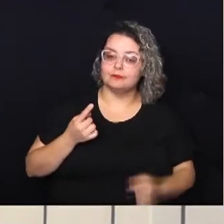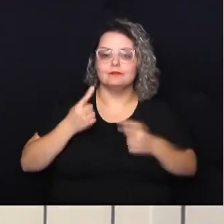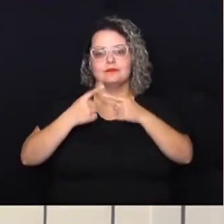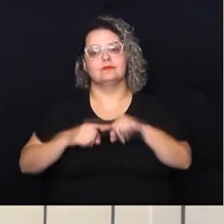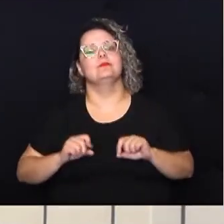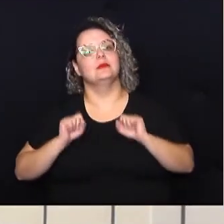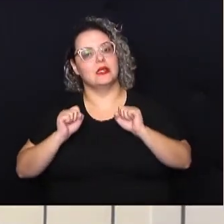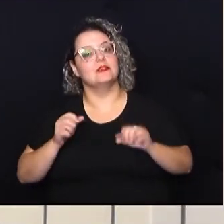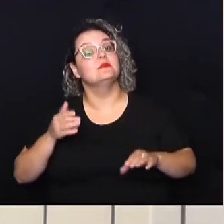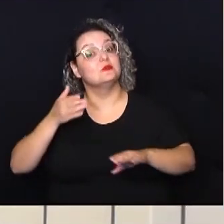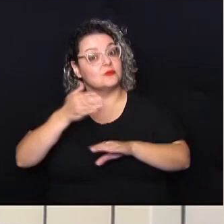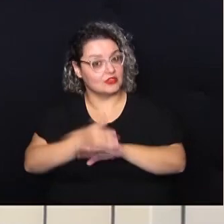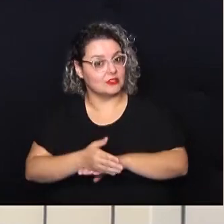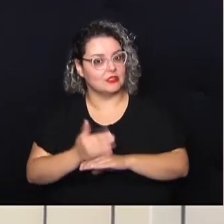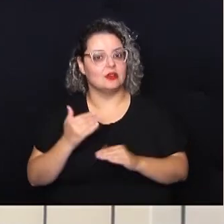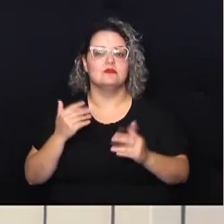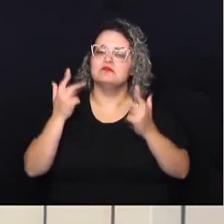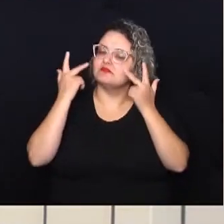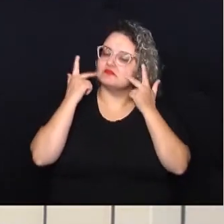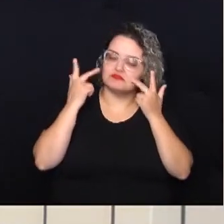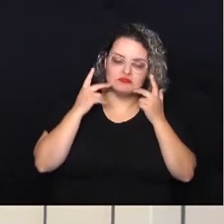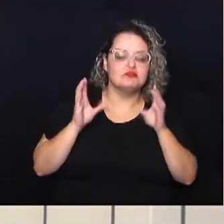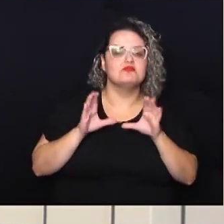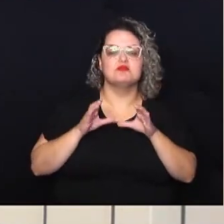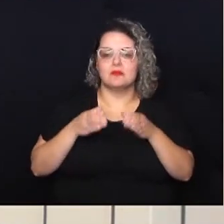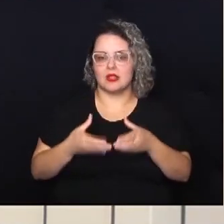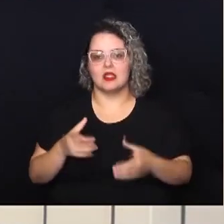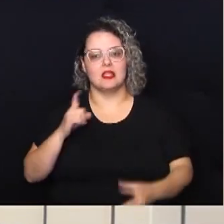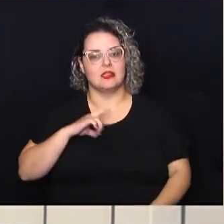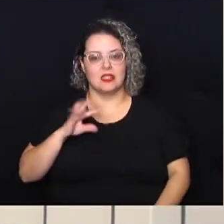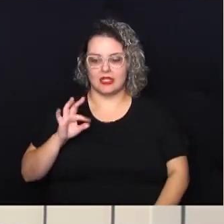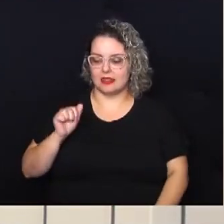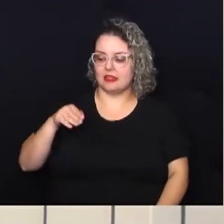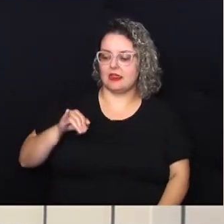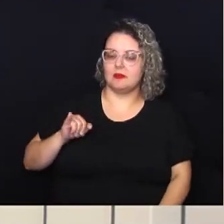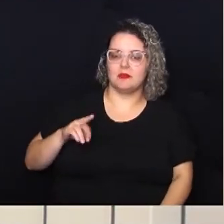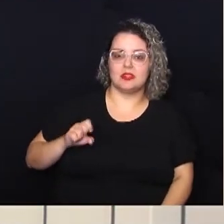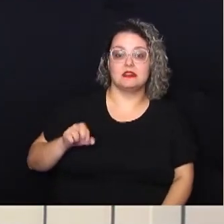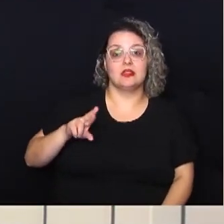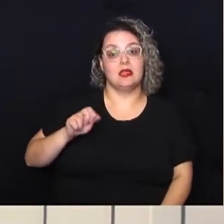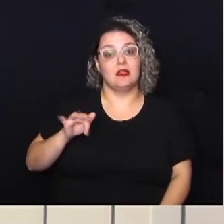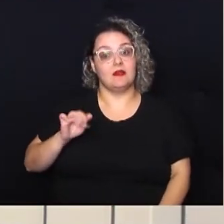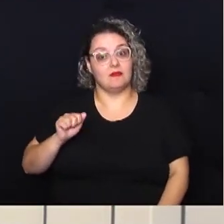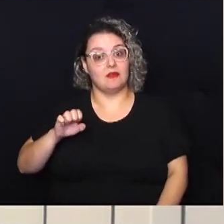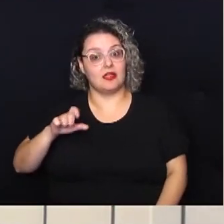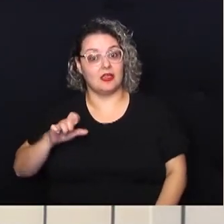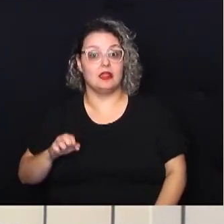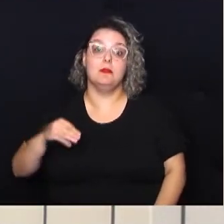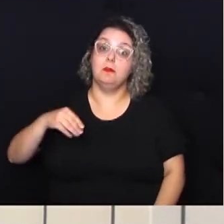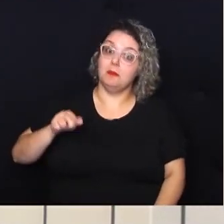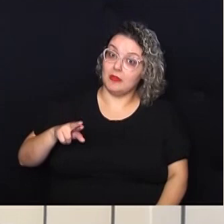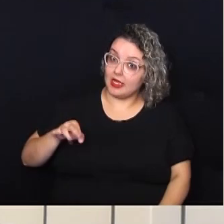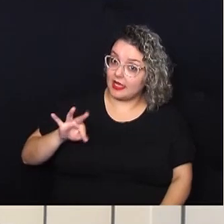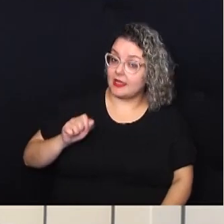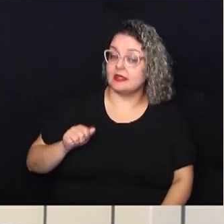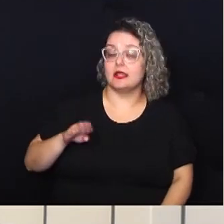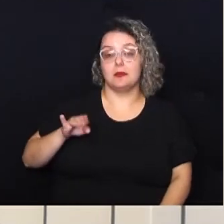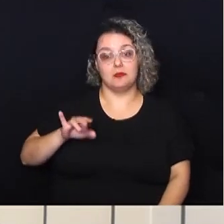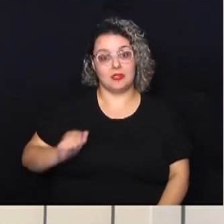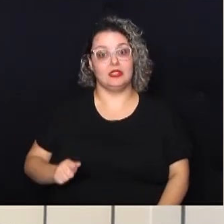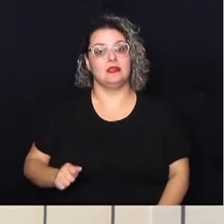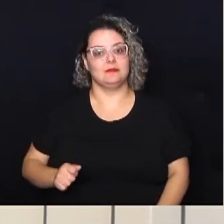se classificar com tranquilidade no grupo. Tem a Tamires, Rafaele, a Marta, Bia, são as atletas